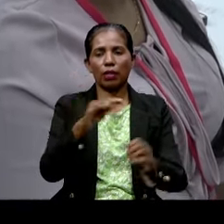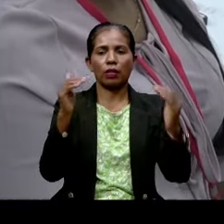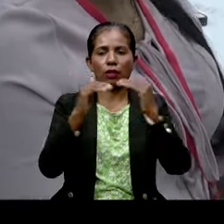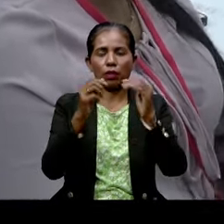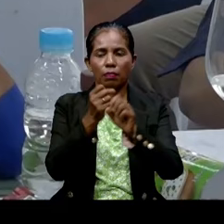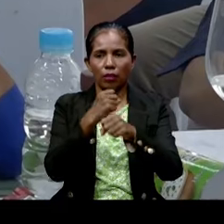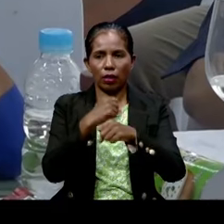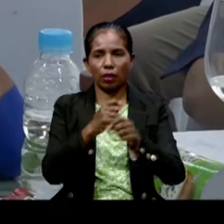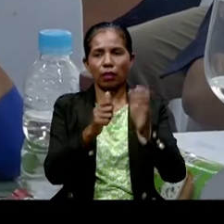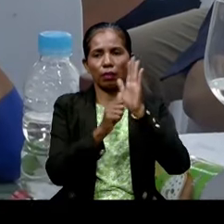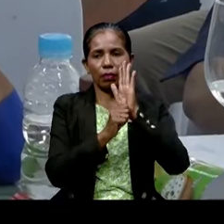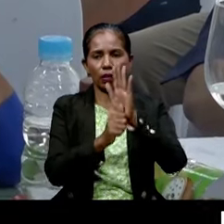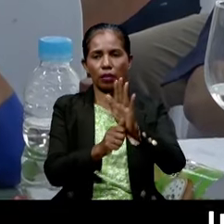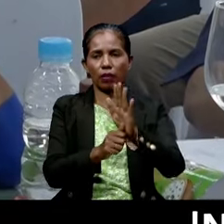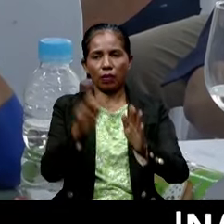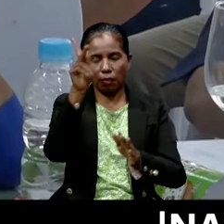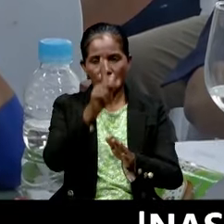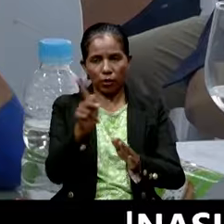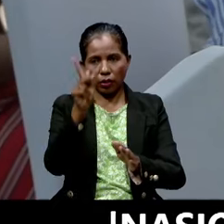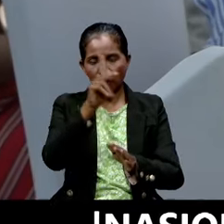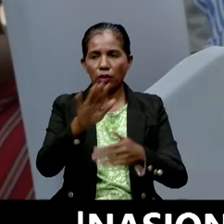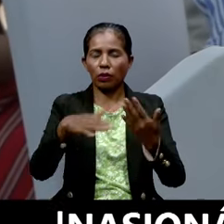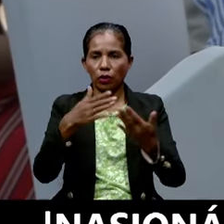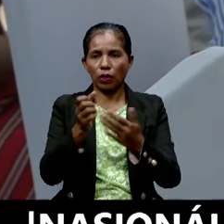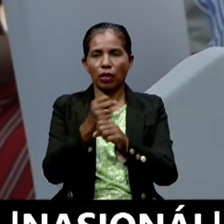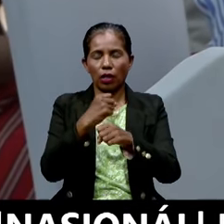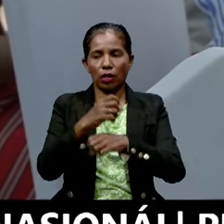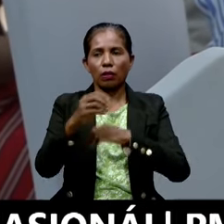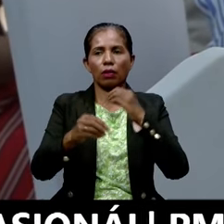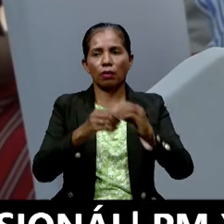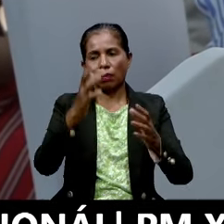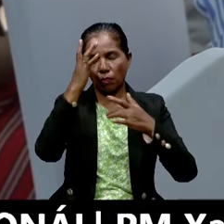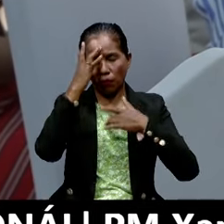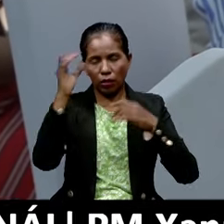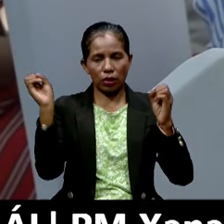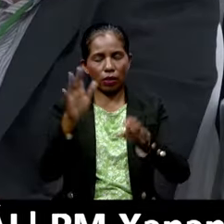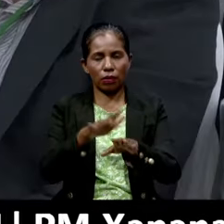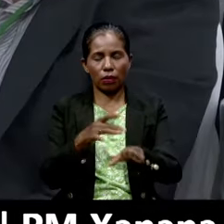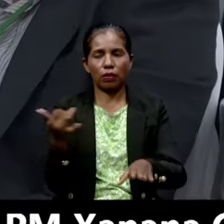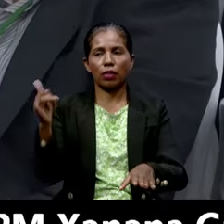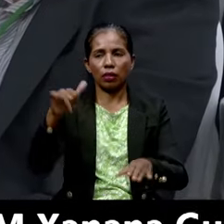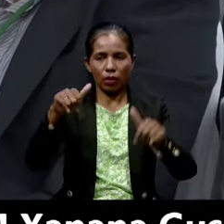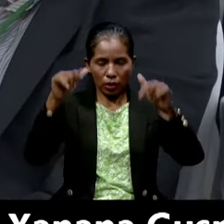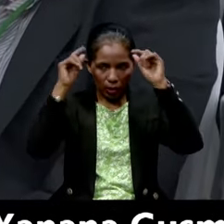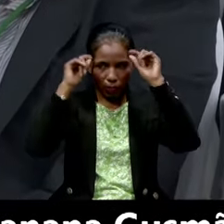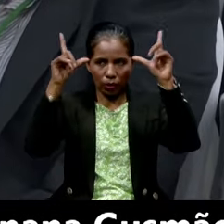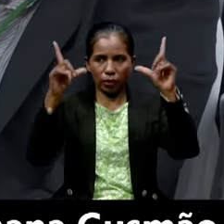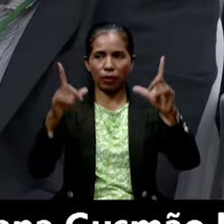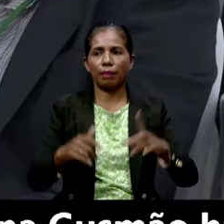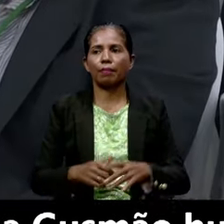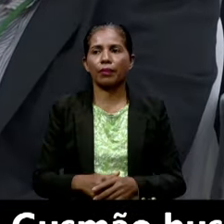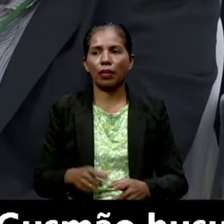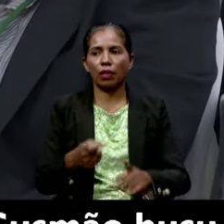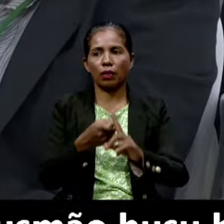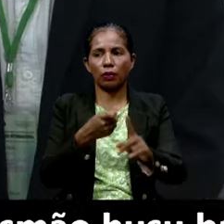Bele Halo Apresentação Pesquisa Siranebe, Halo Ona, Conabamoras, Lahadait Sira e a Timor-Leste. Husi